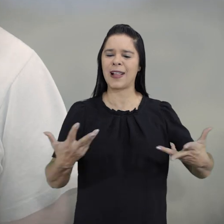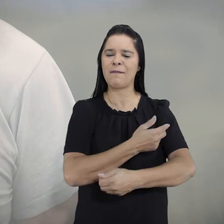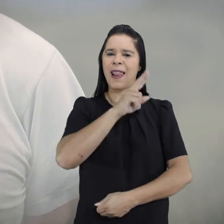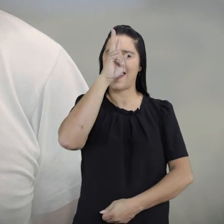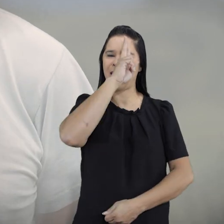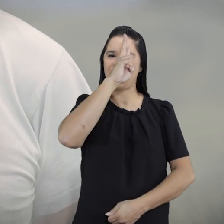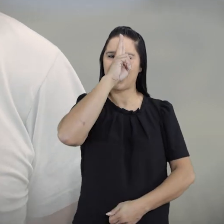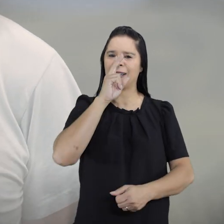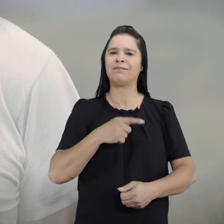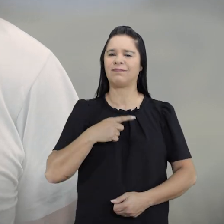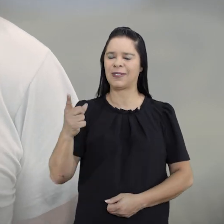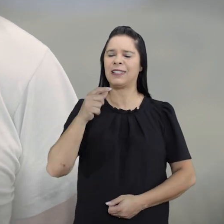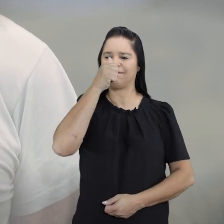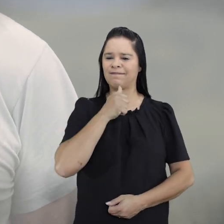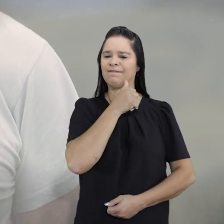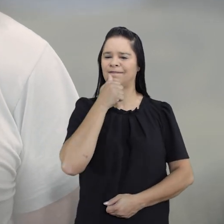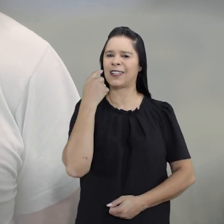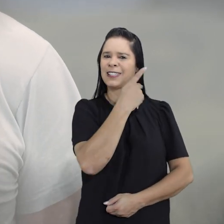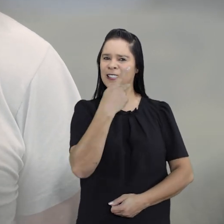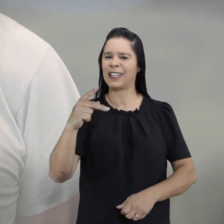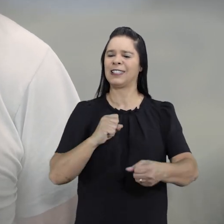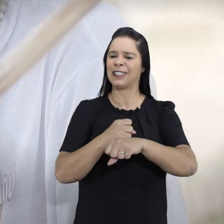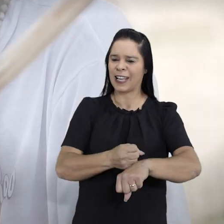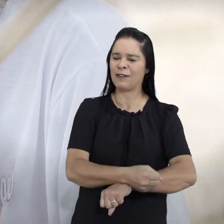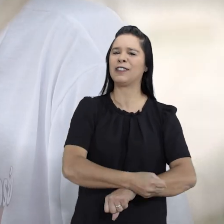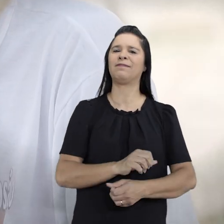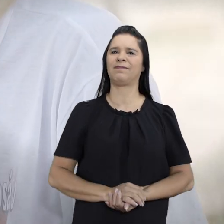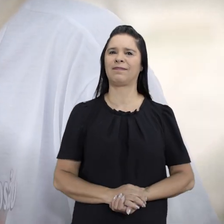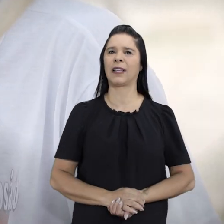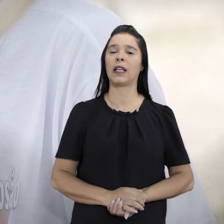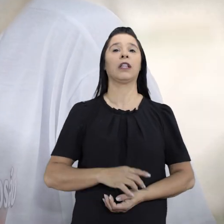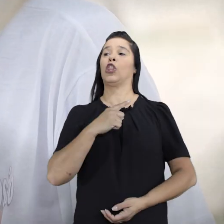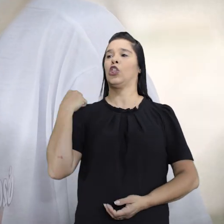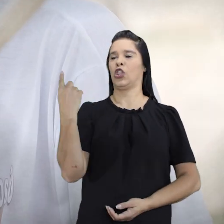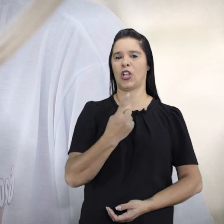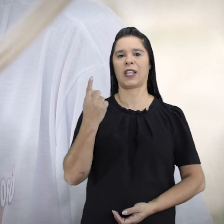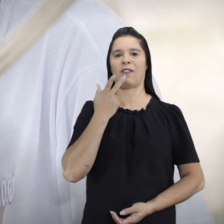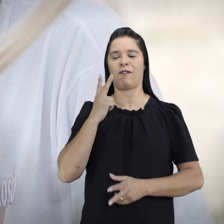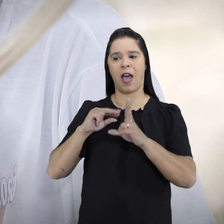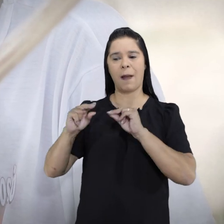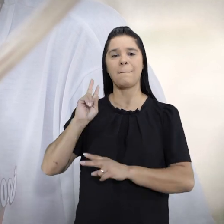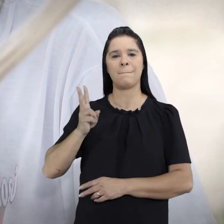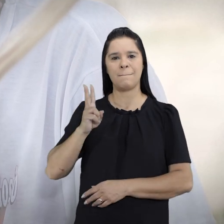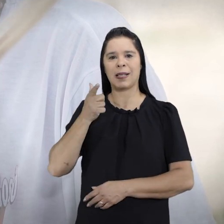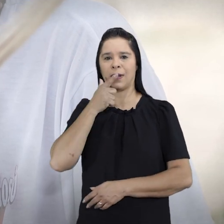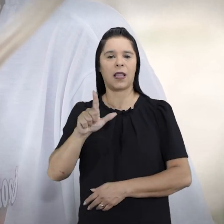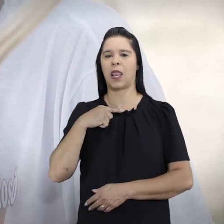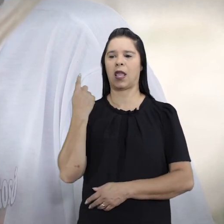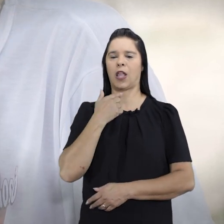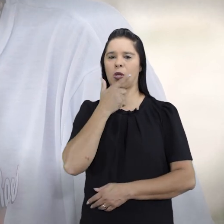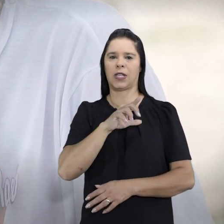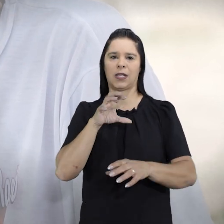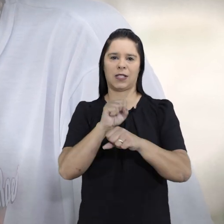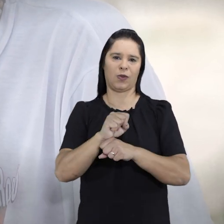lembrar do sacrifício dos escravos. Se pegasse todos nós que falassem o mesmo idioma, ninguém segurava nós